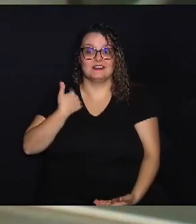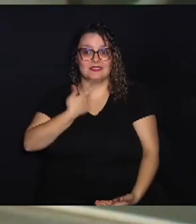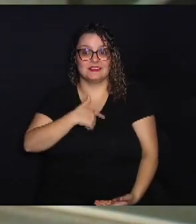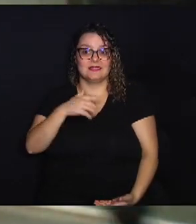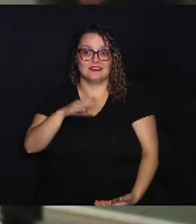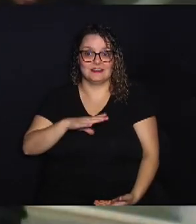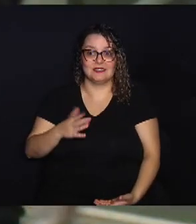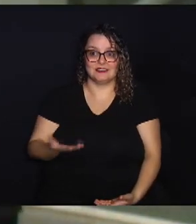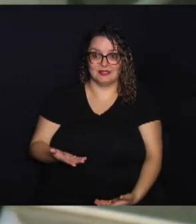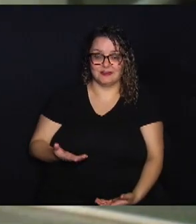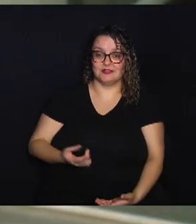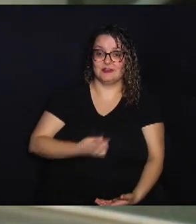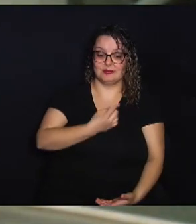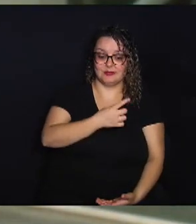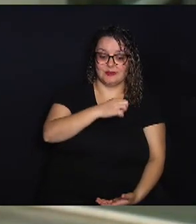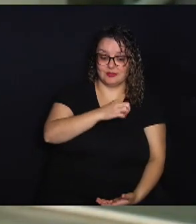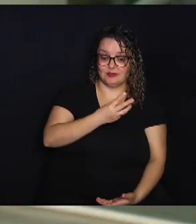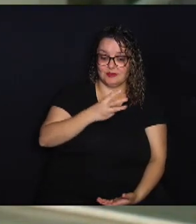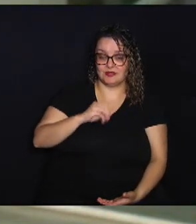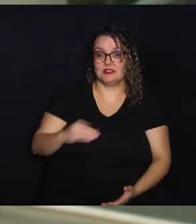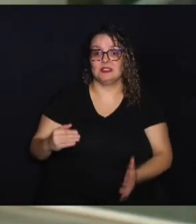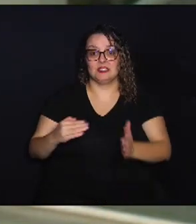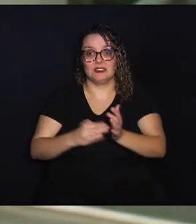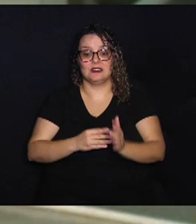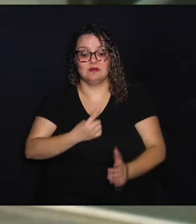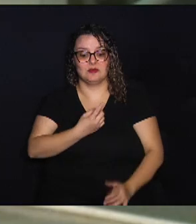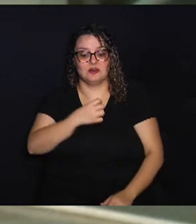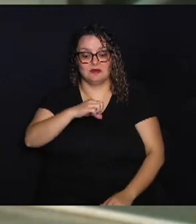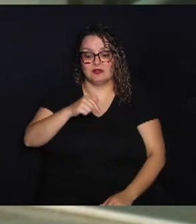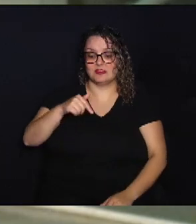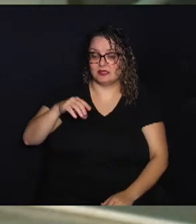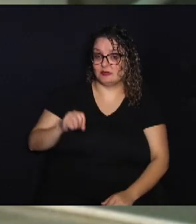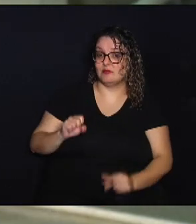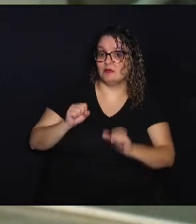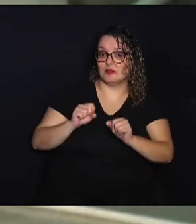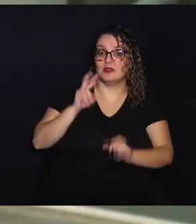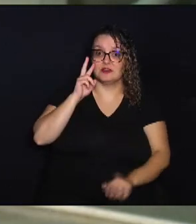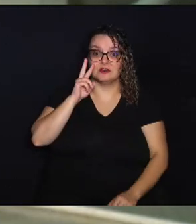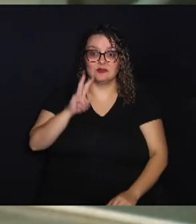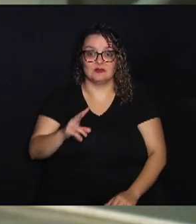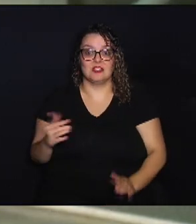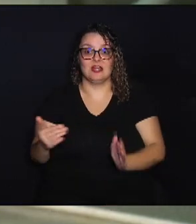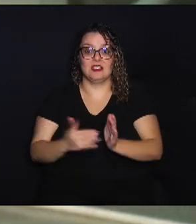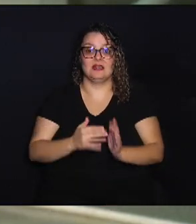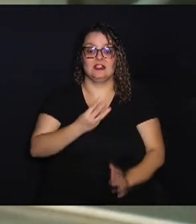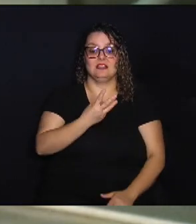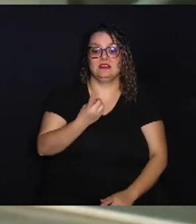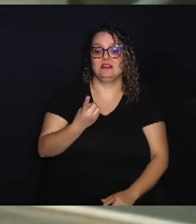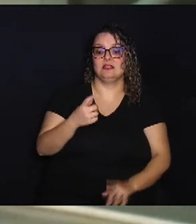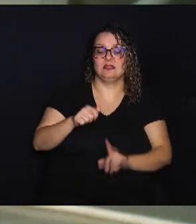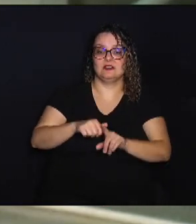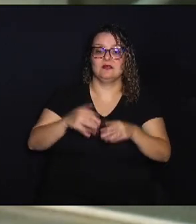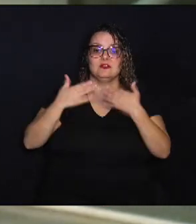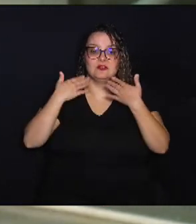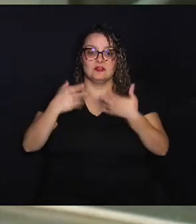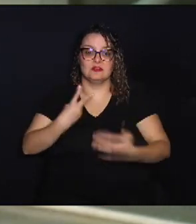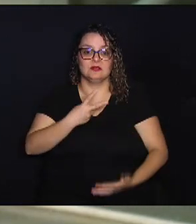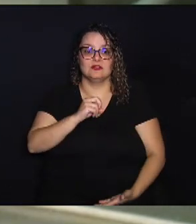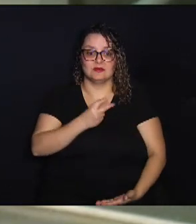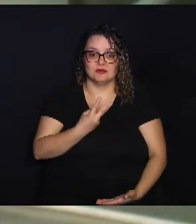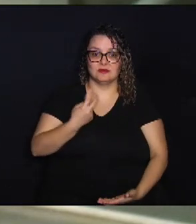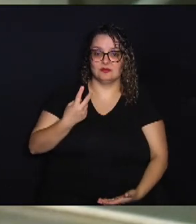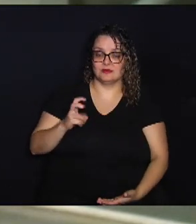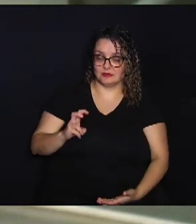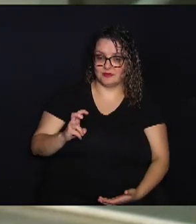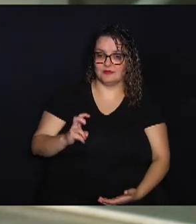cidade entre 1930 e 1970, você pode conferir até o dia 31 de janeiro de 2025 no saguão